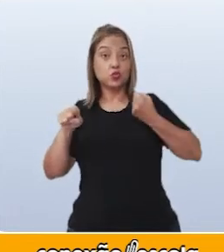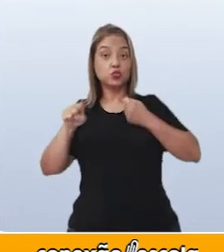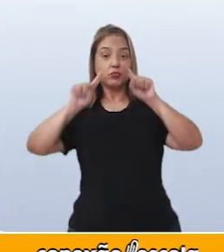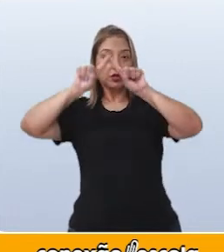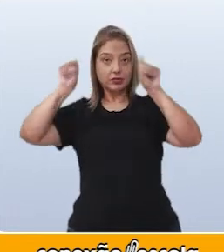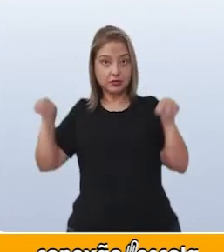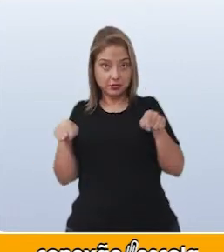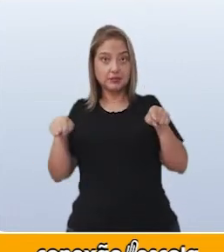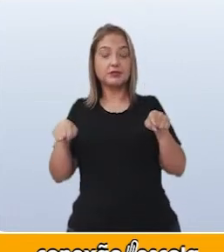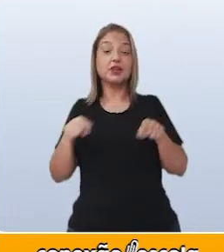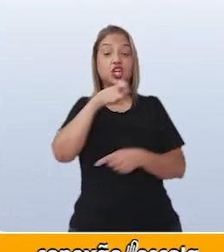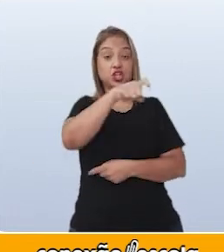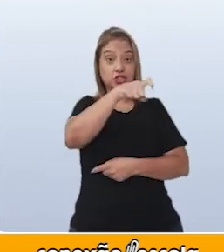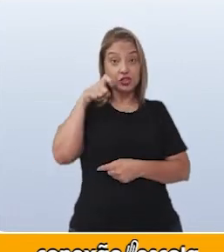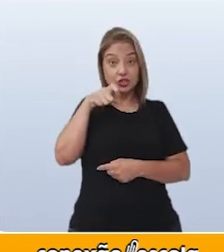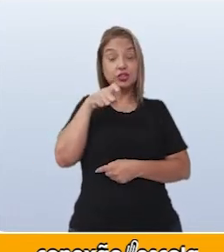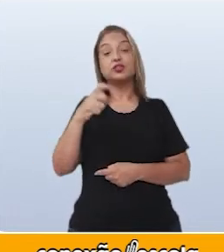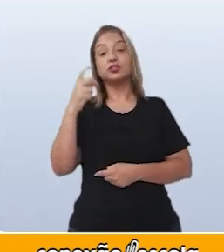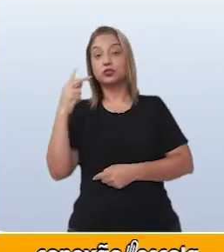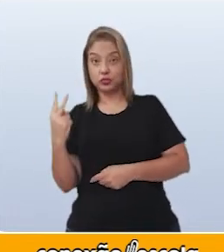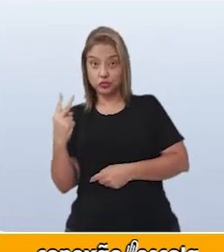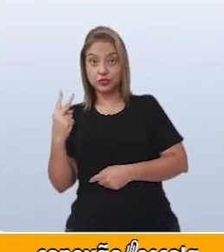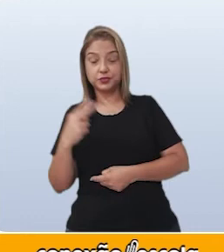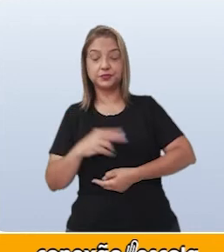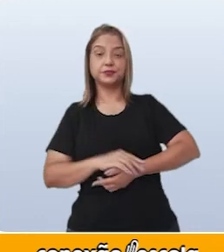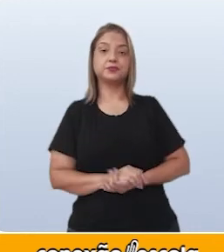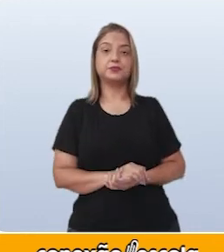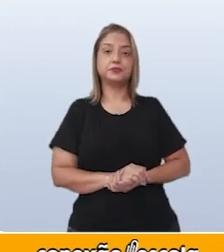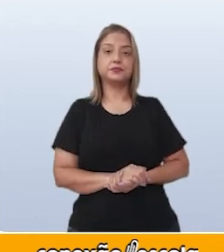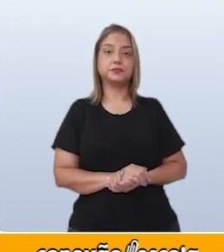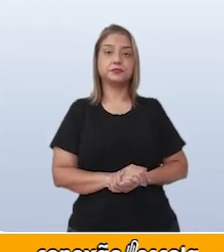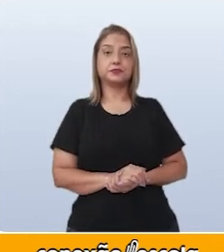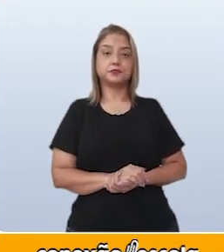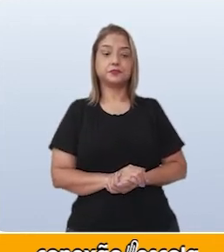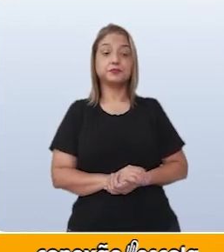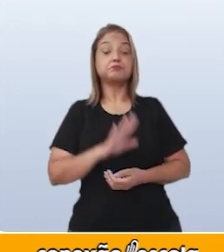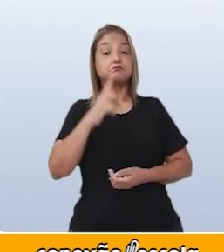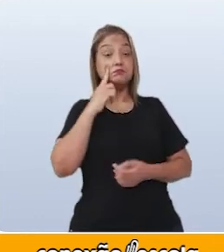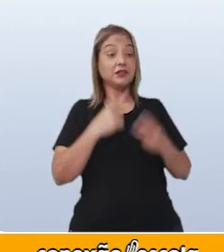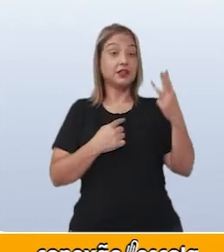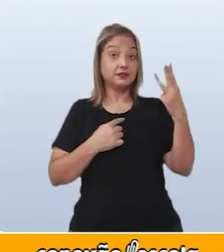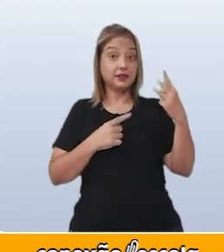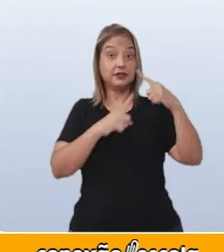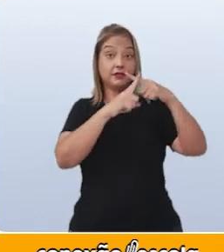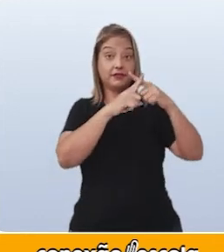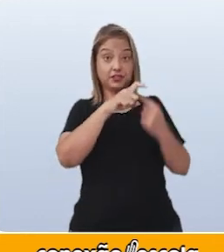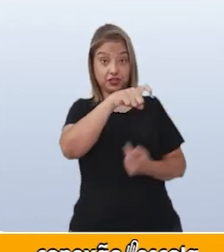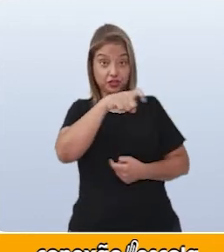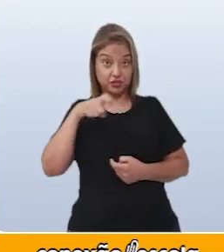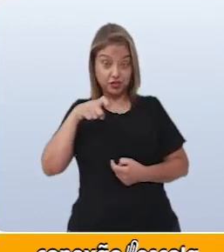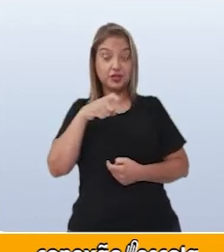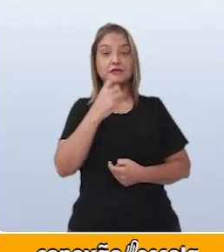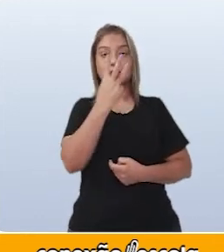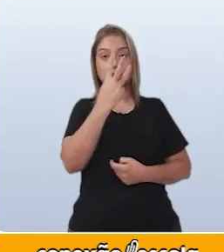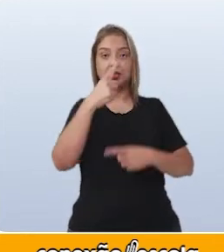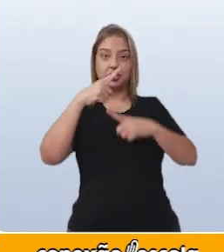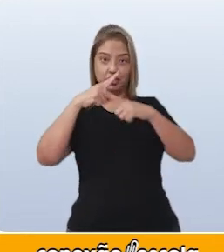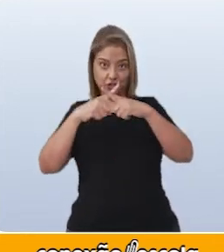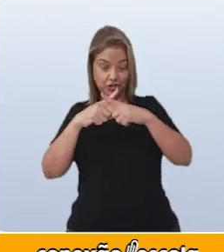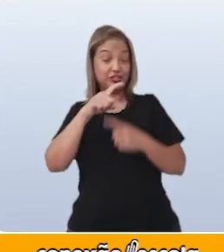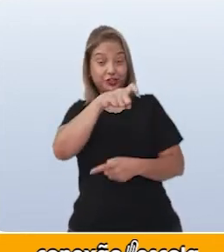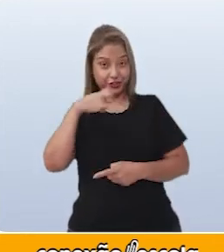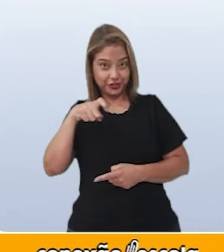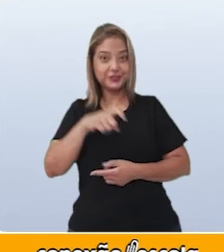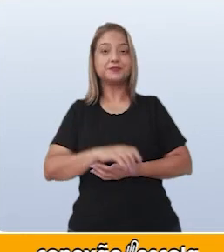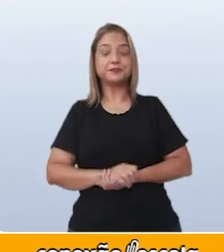do parênteses, o x e o 2. Então, o 3 multiplica o x, que fica 3x, e